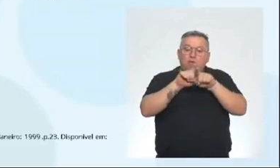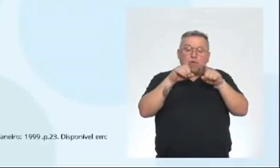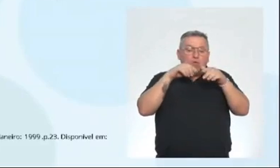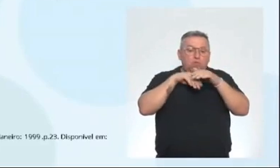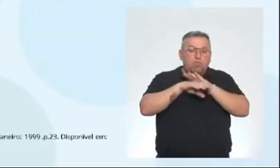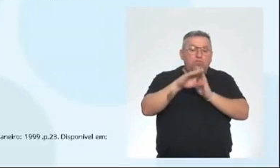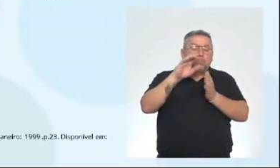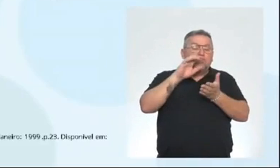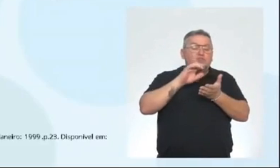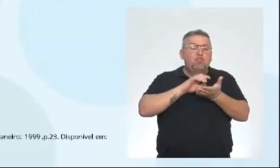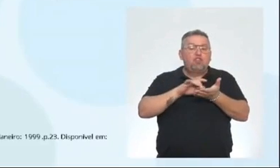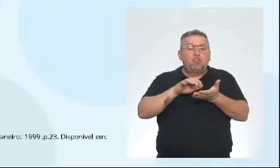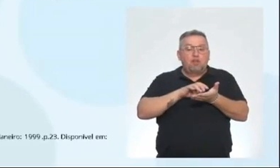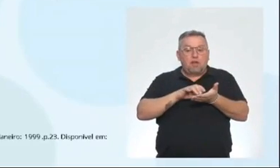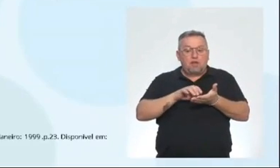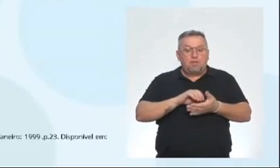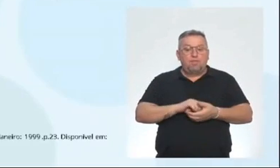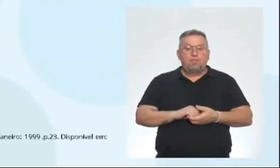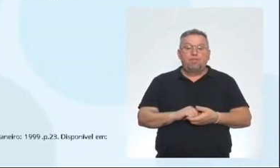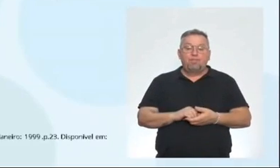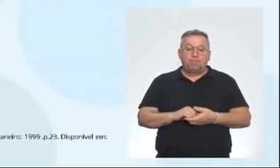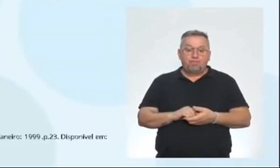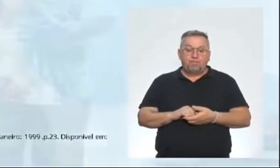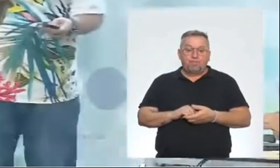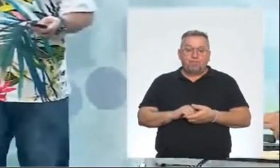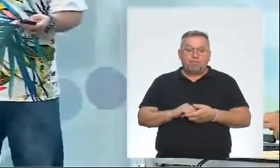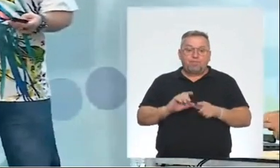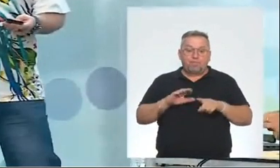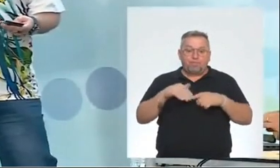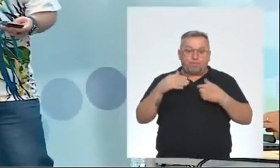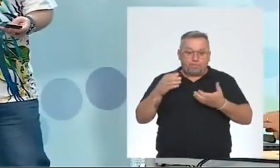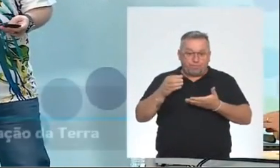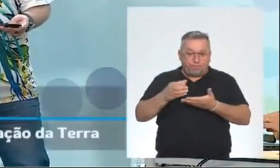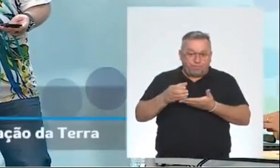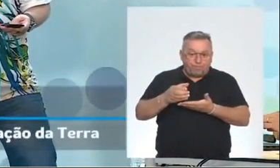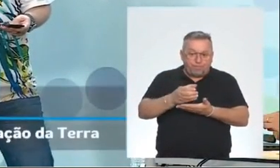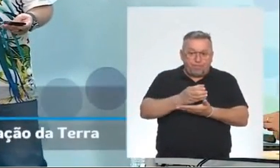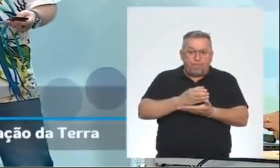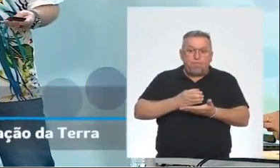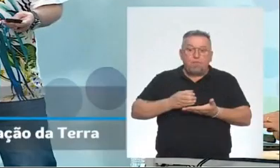em arquivos digitais. Então, essa carta topográfica